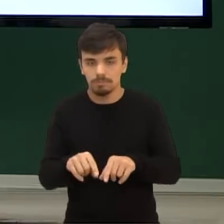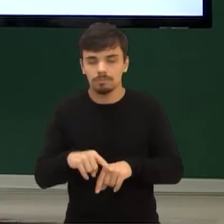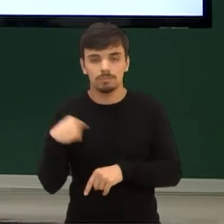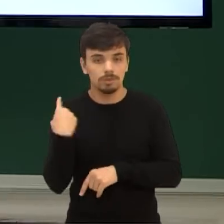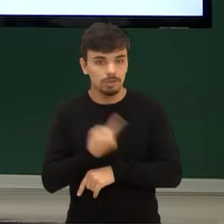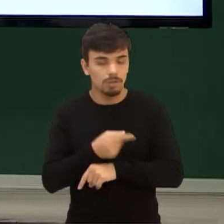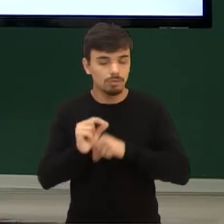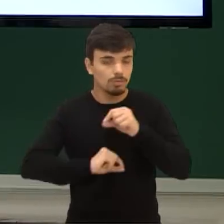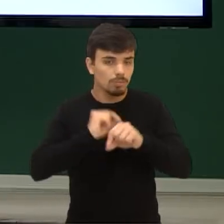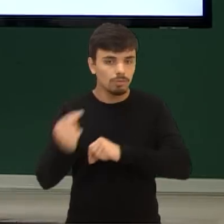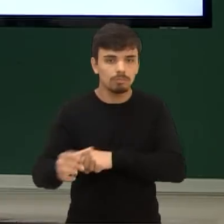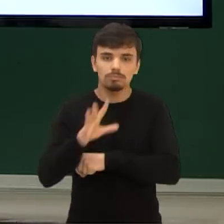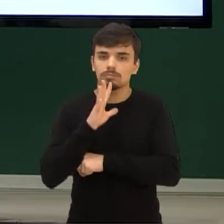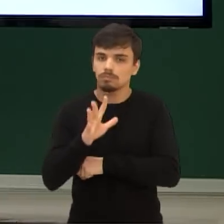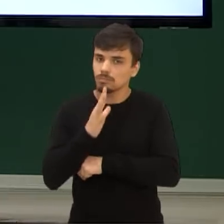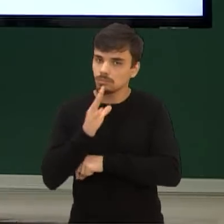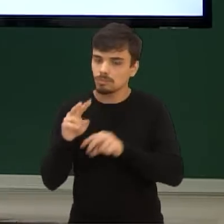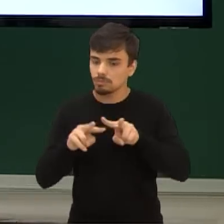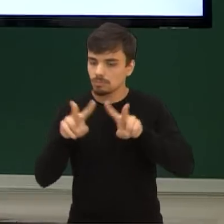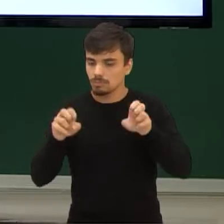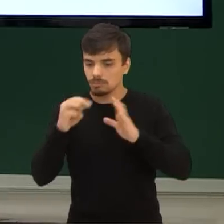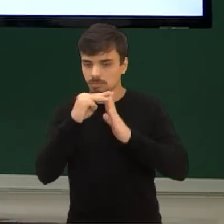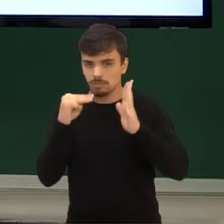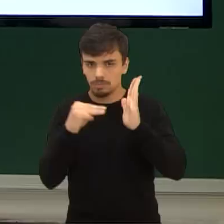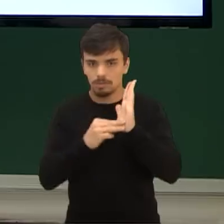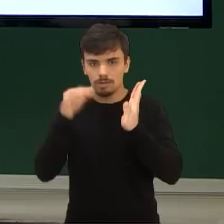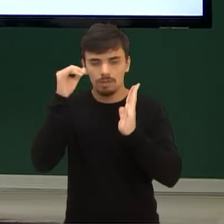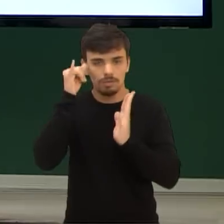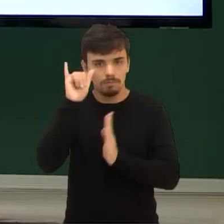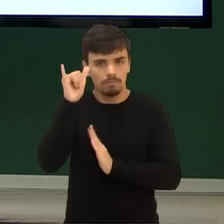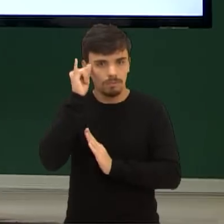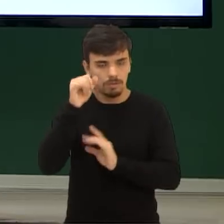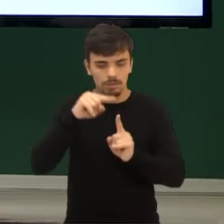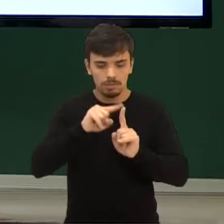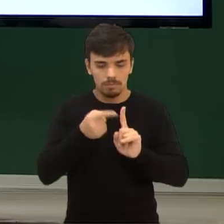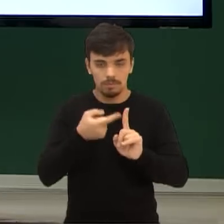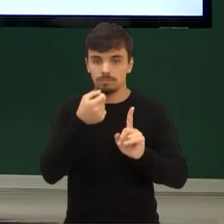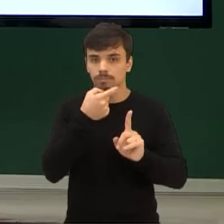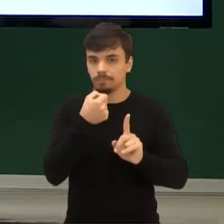Nós estaremos conhecendo os métodos anticoncepcionais.